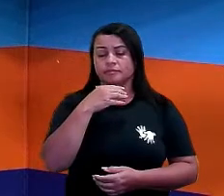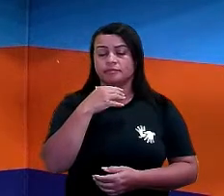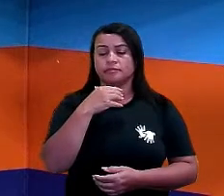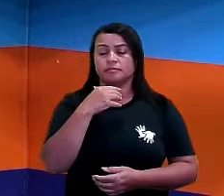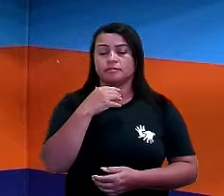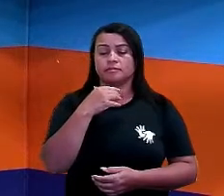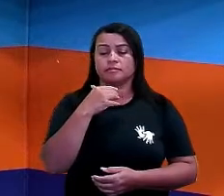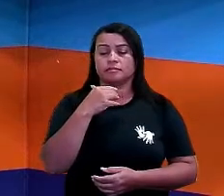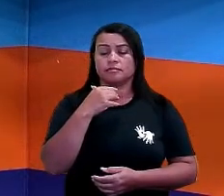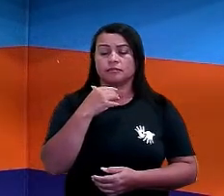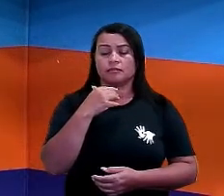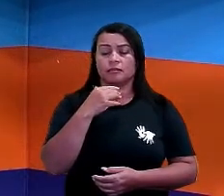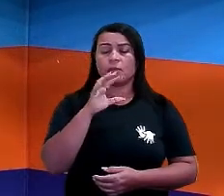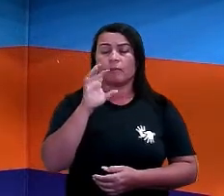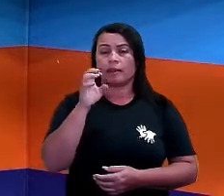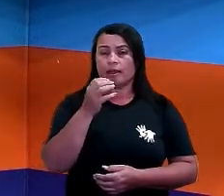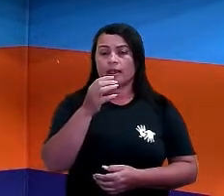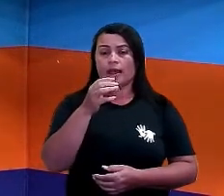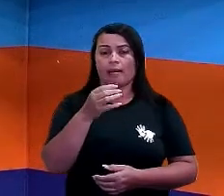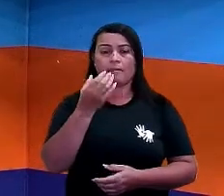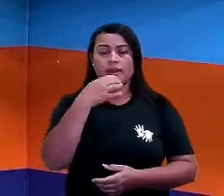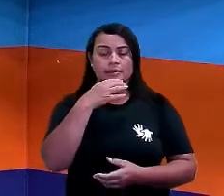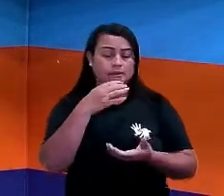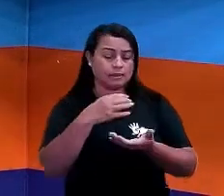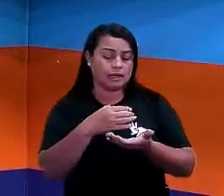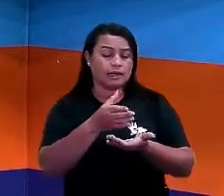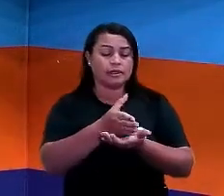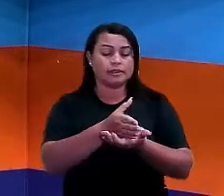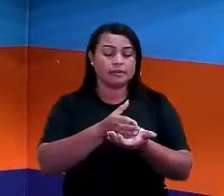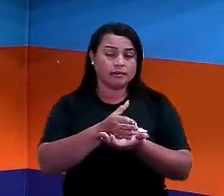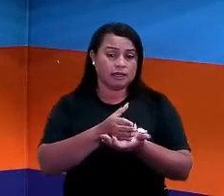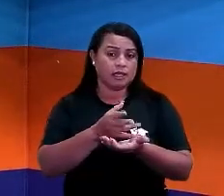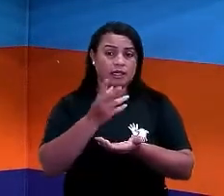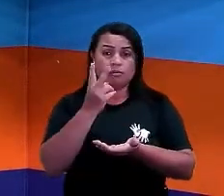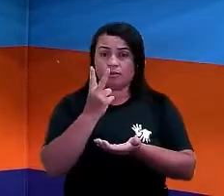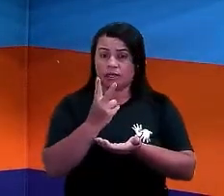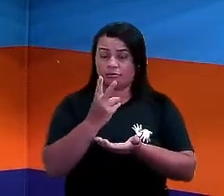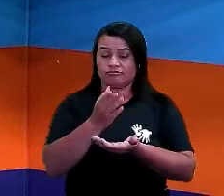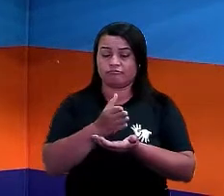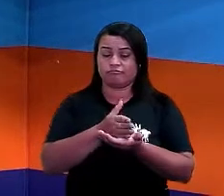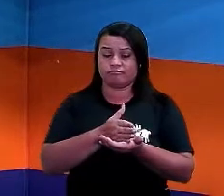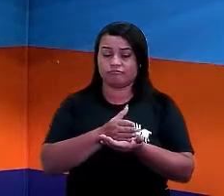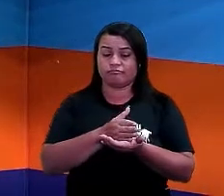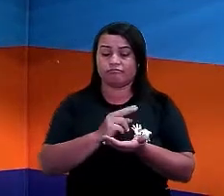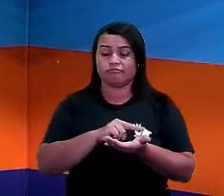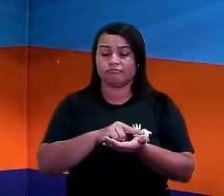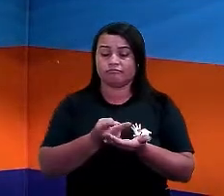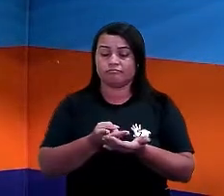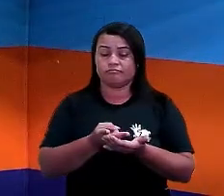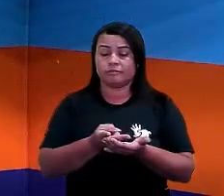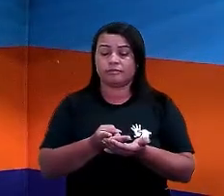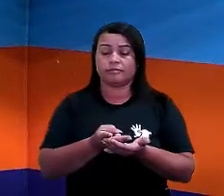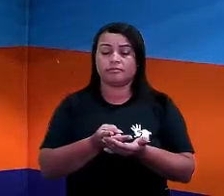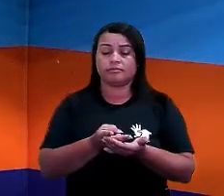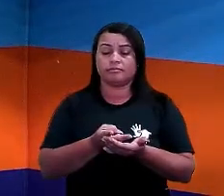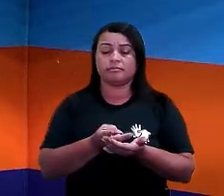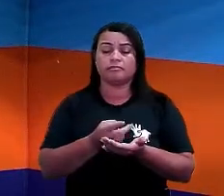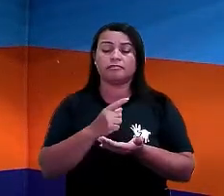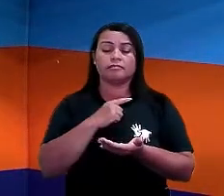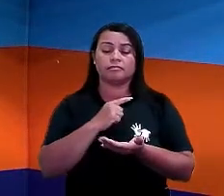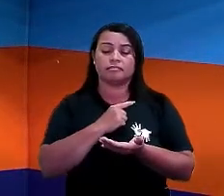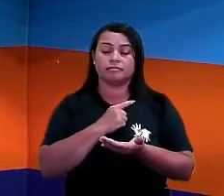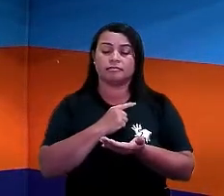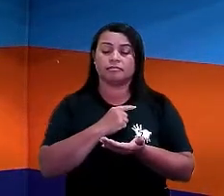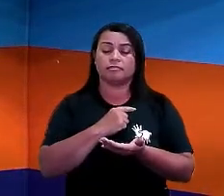Aí eu peguei esse inteiro, peguei essa maçã e dividi ao meio. Então, eu já parti ela em 2, tá? Então, aqui eu já